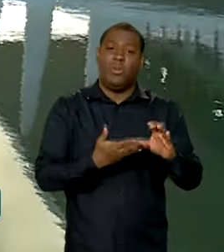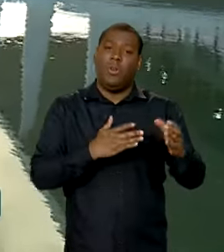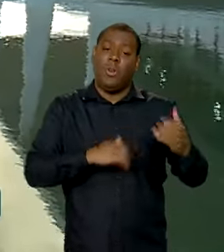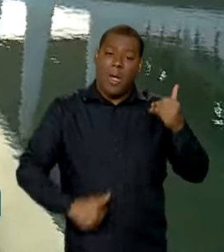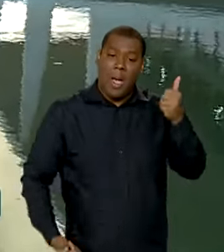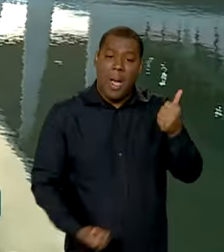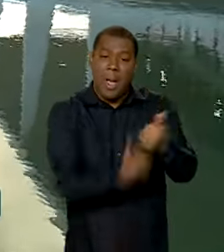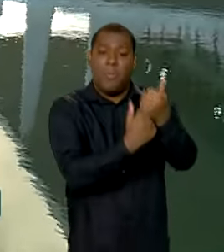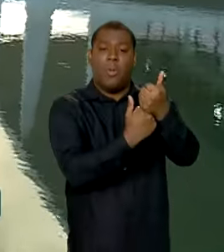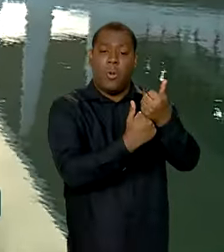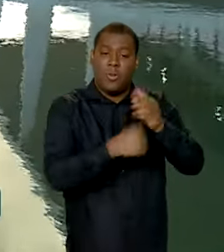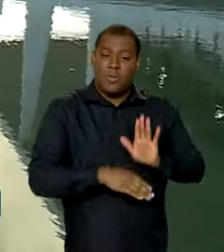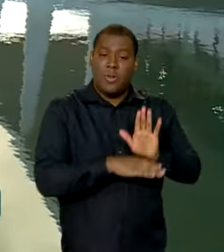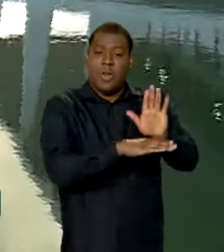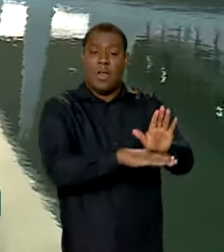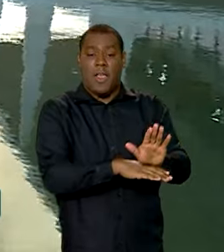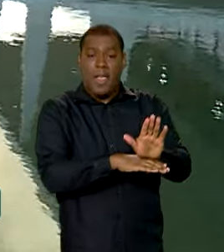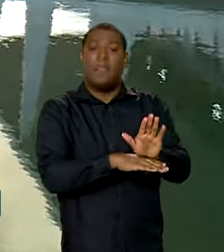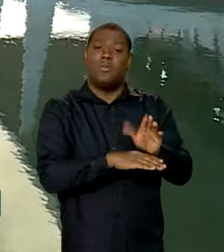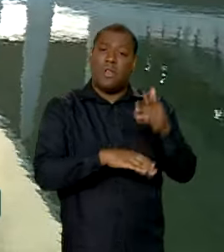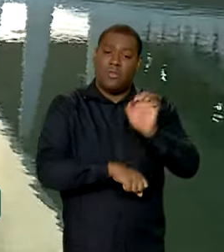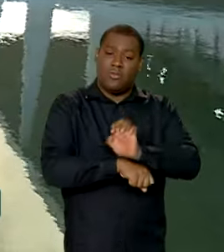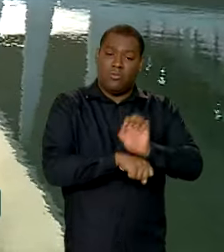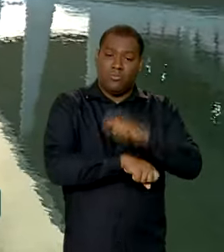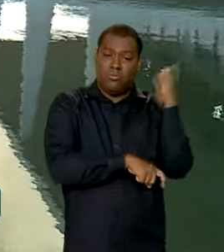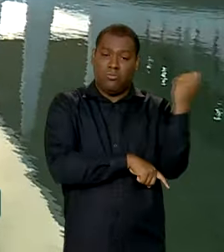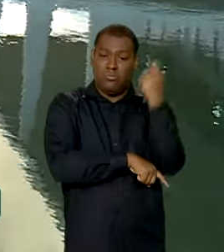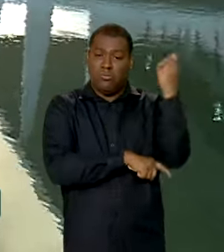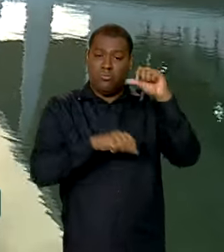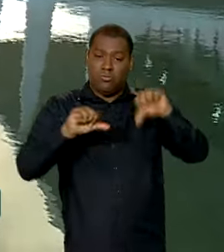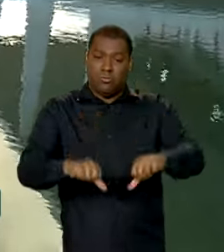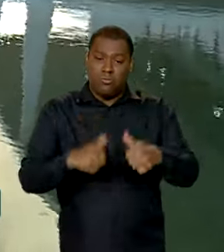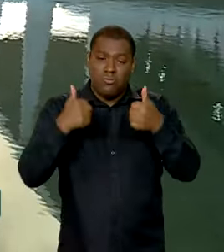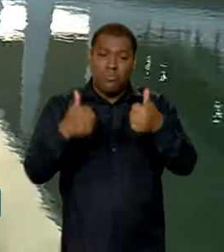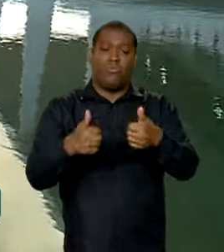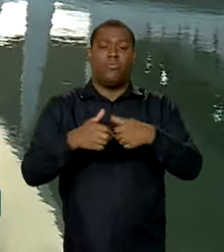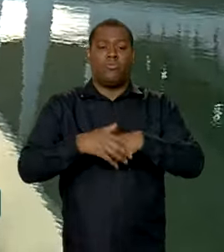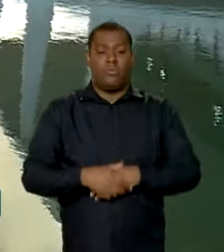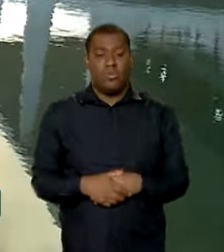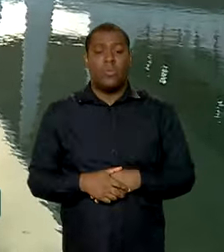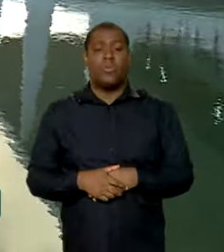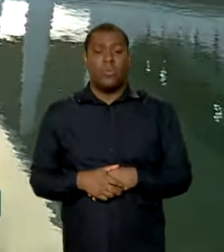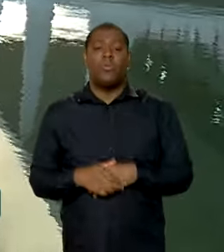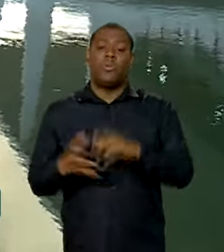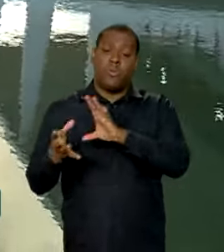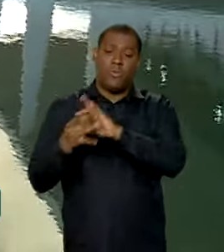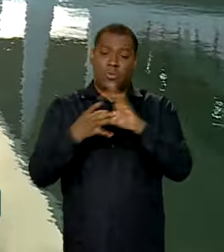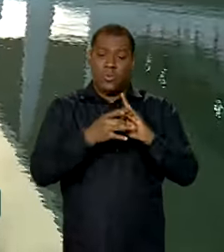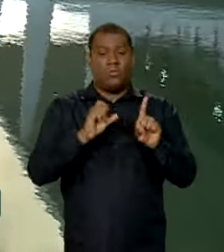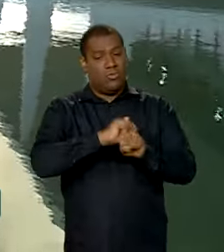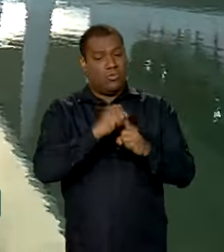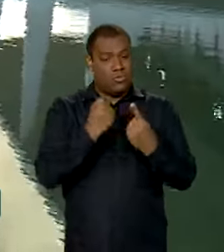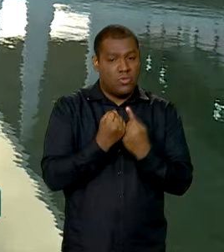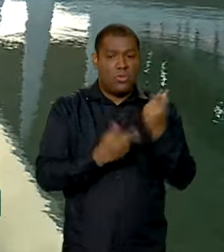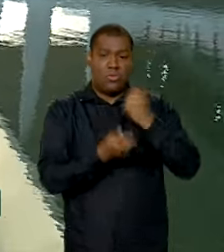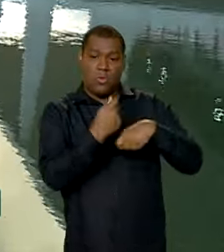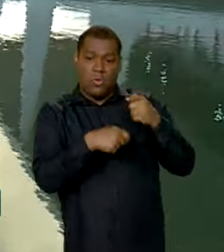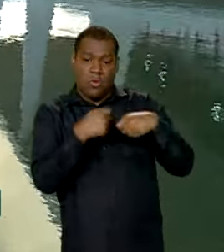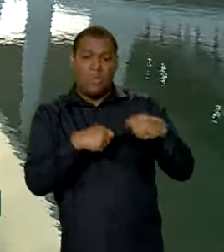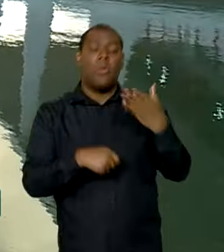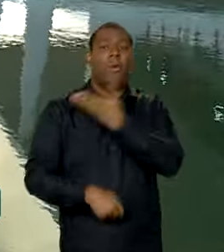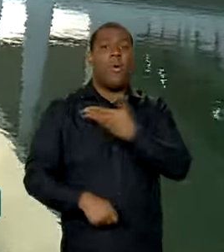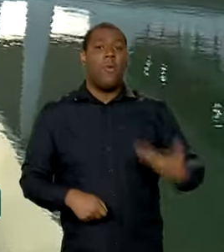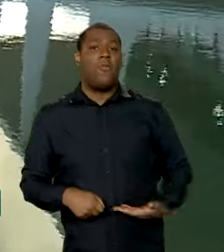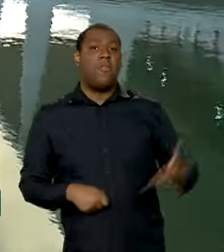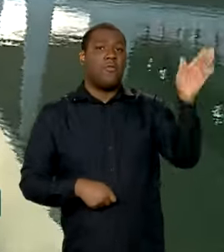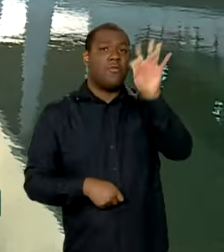de enfrentamento e mitigação dos danos, além das consequências sociais e econômicas da população atingida. O governo federal garantiu